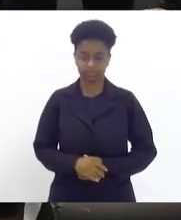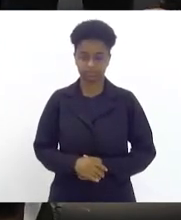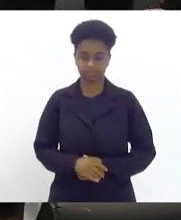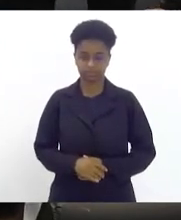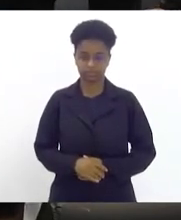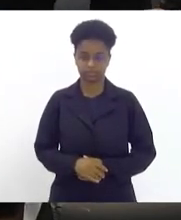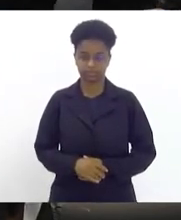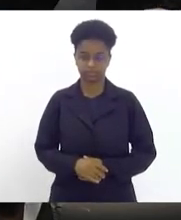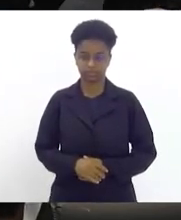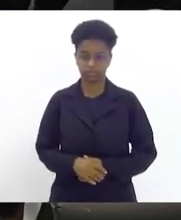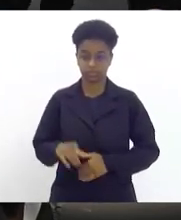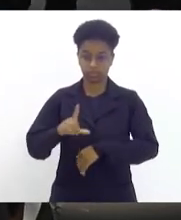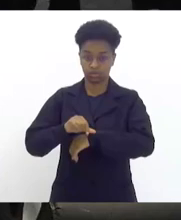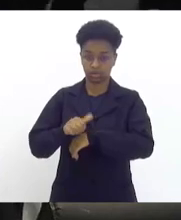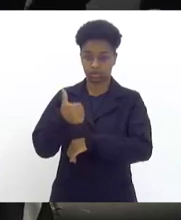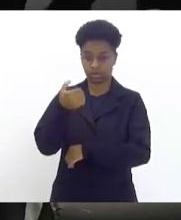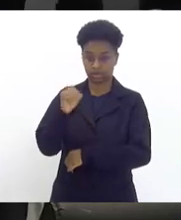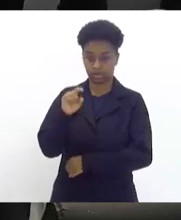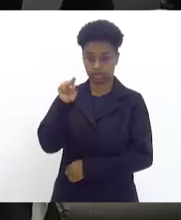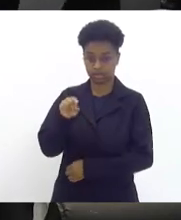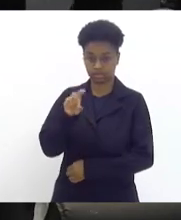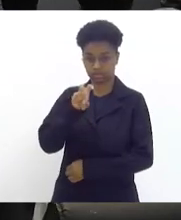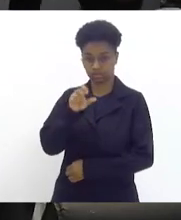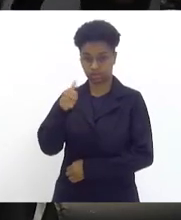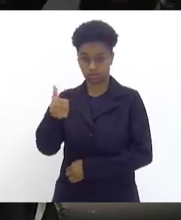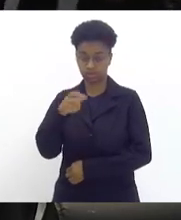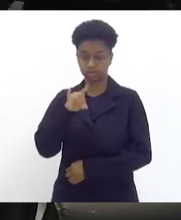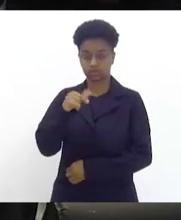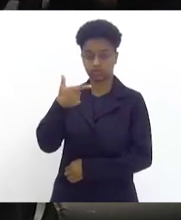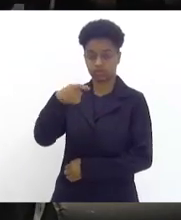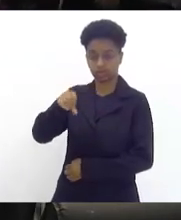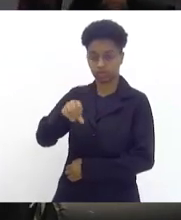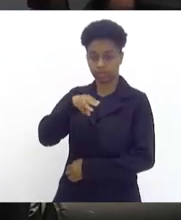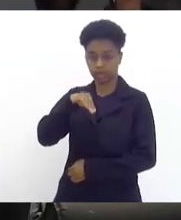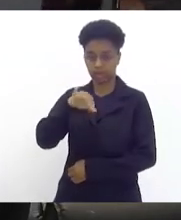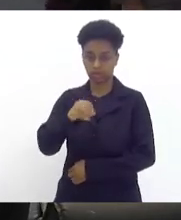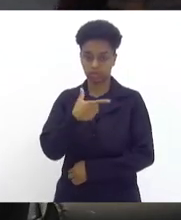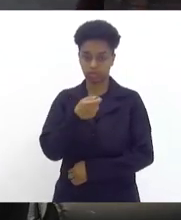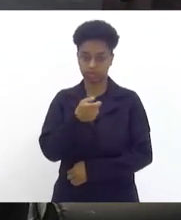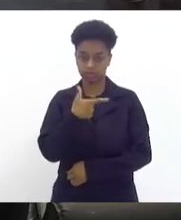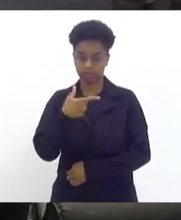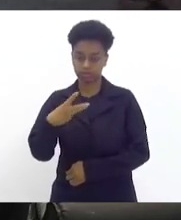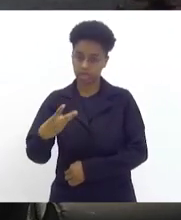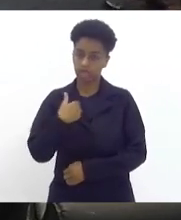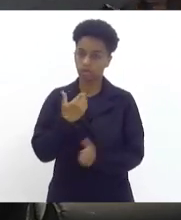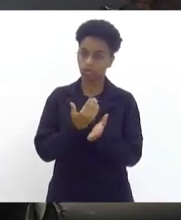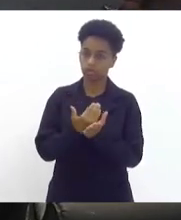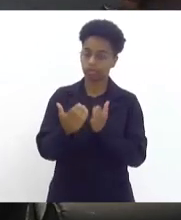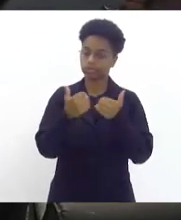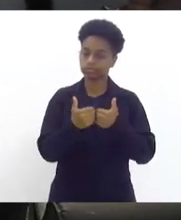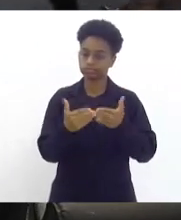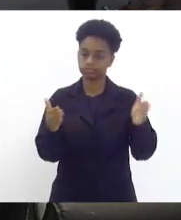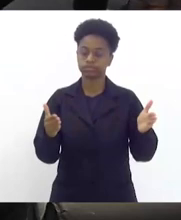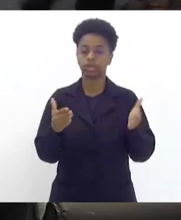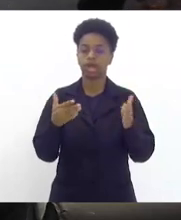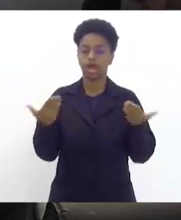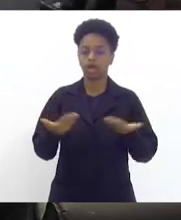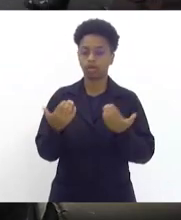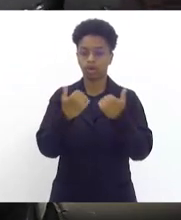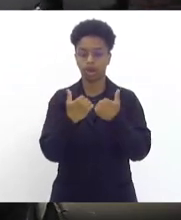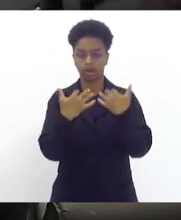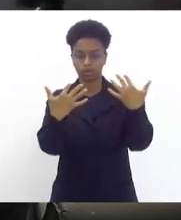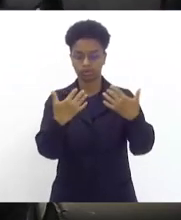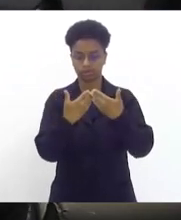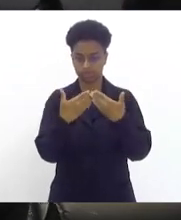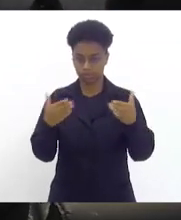às 10:50 do dia 29 de Maio 2023 declaro abertos os trabalhos da audiência pública